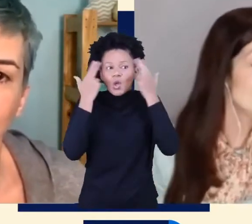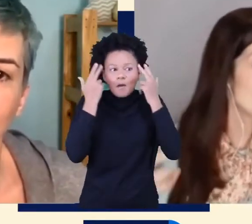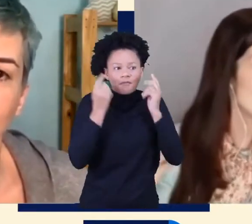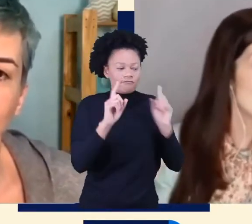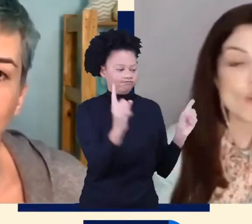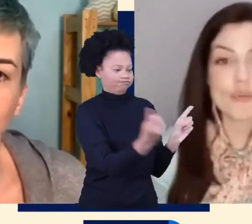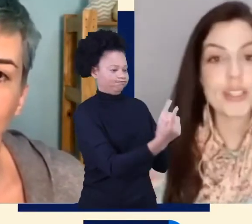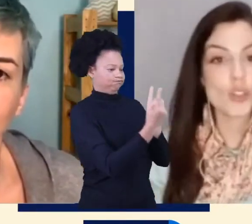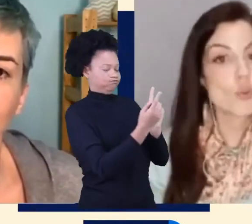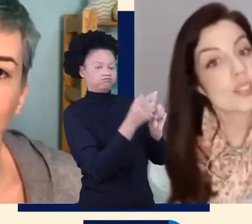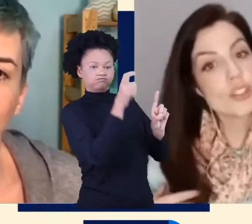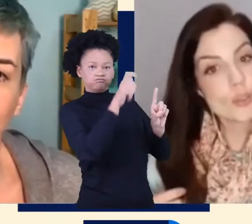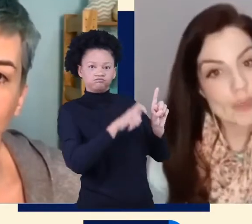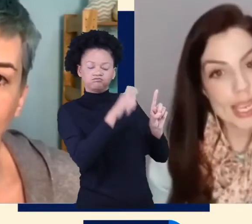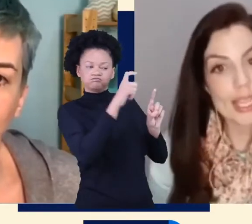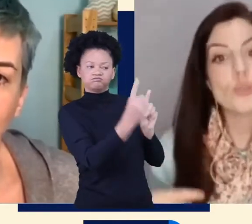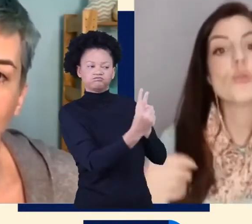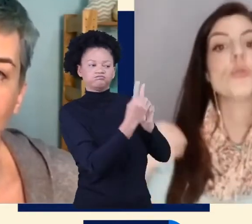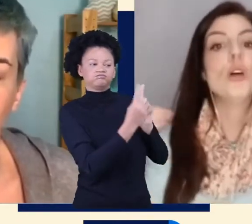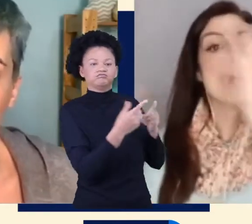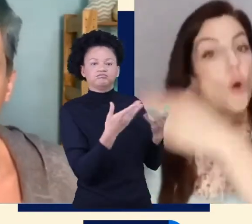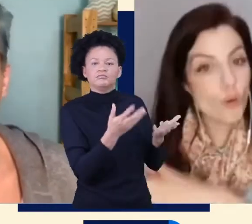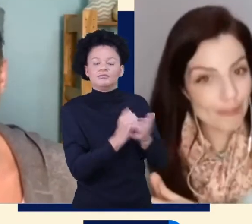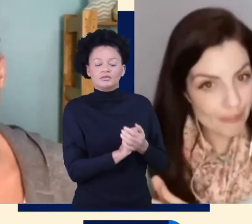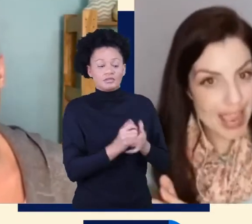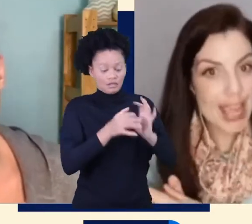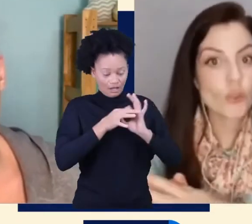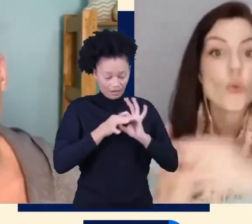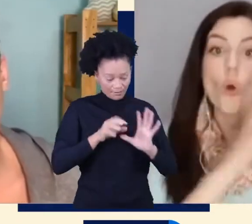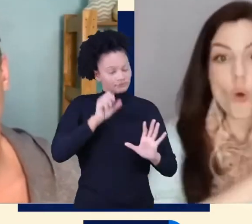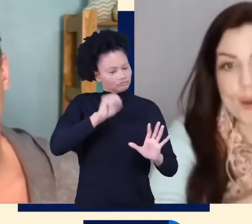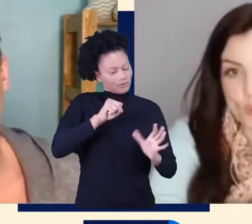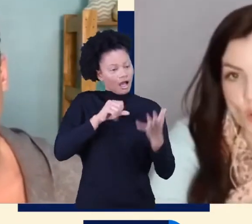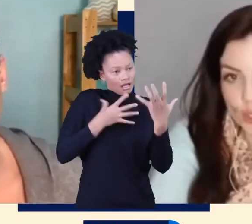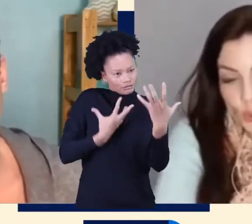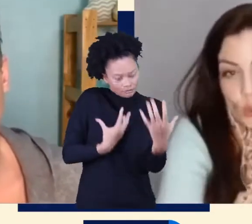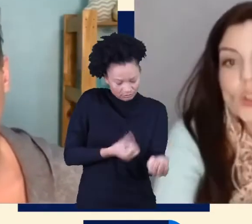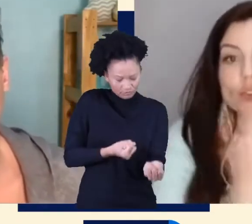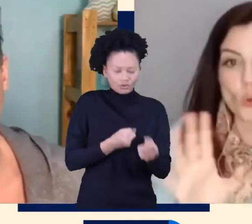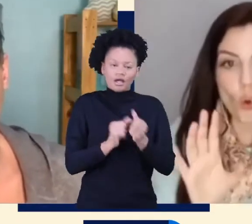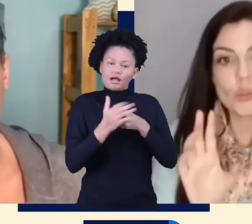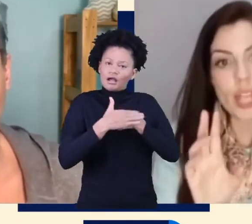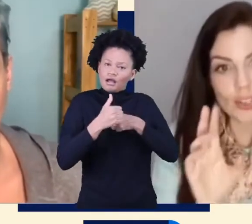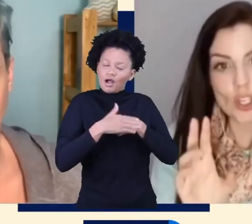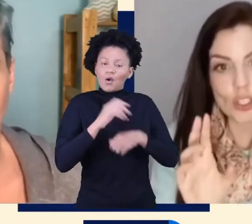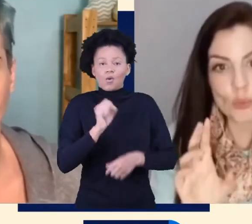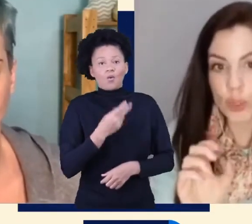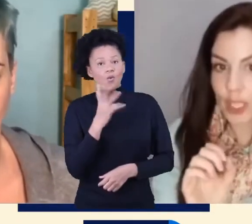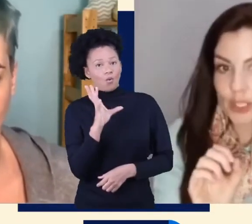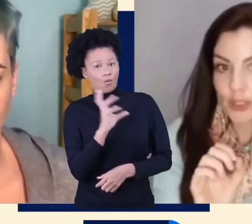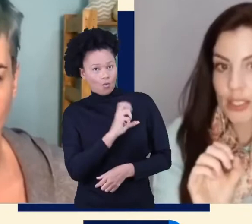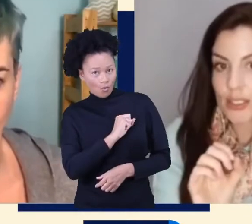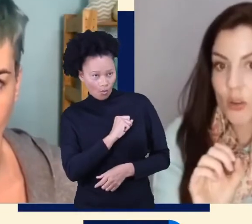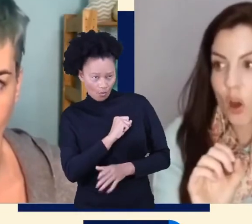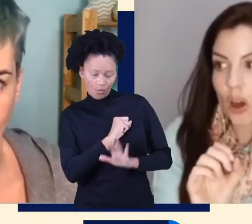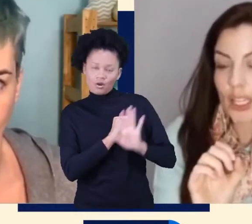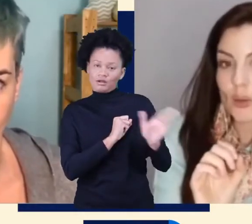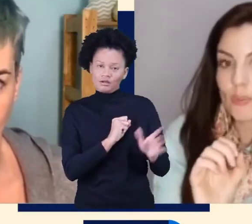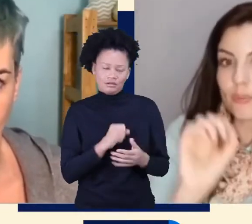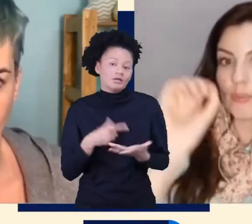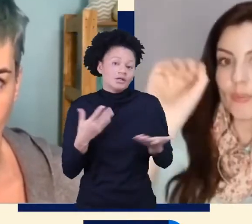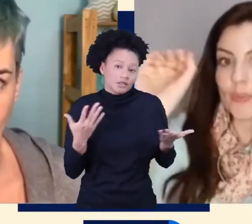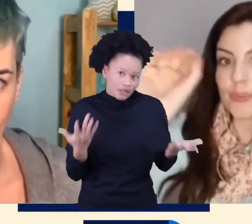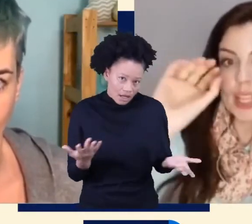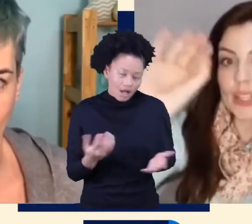né, em um movimento de consentimento, ou afeto, ou amor. Eu tô colocando ou, tá, gente? Porque às vezes não